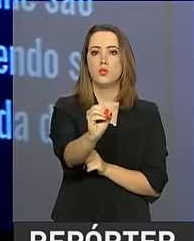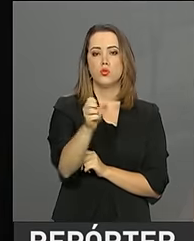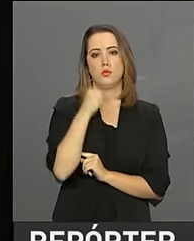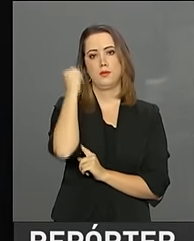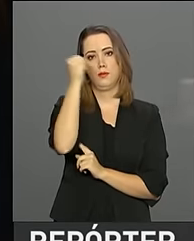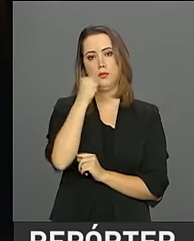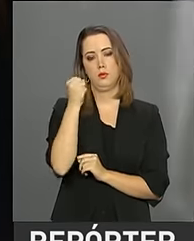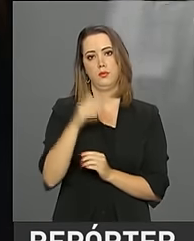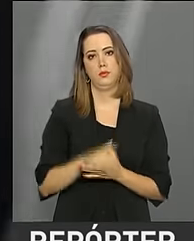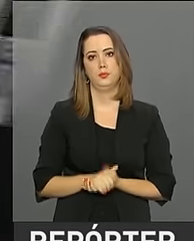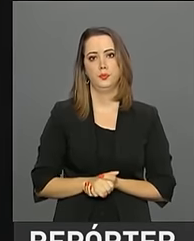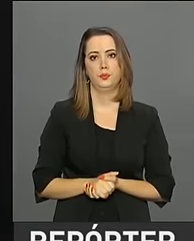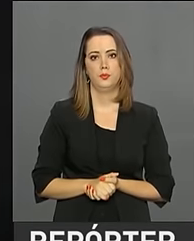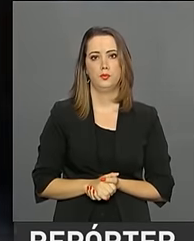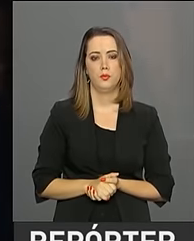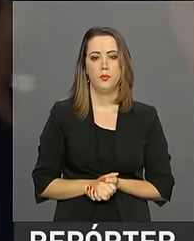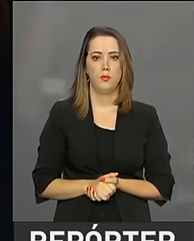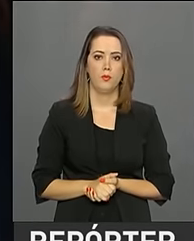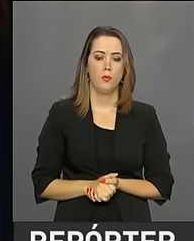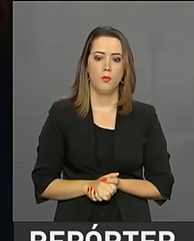senadores.